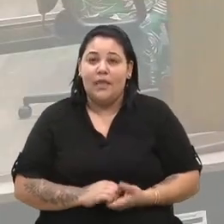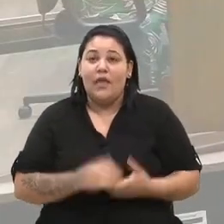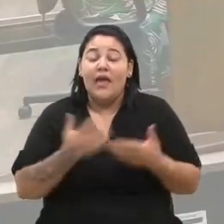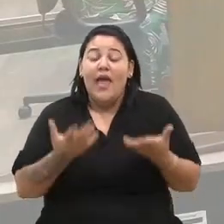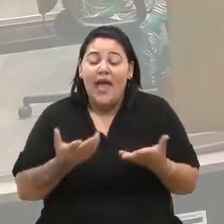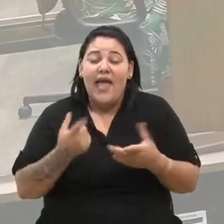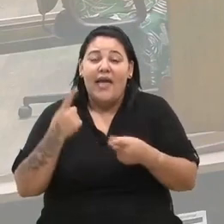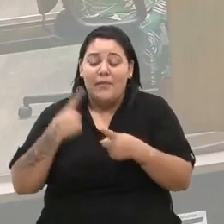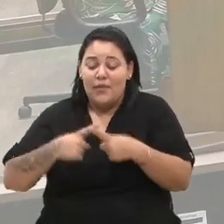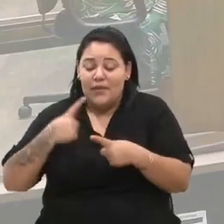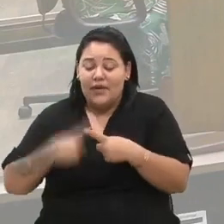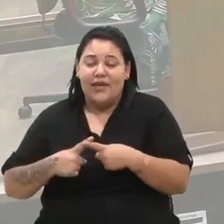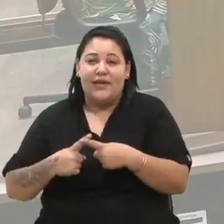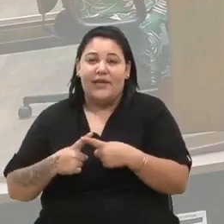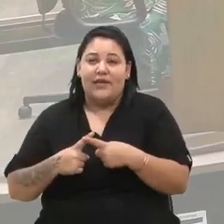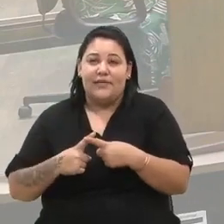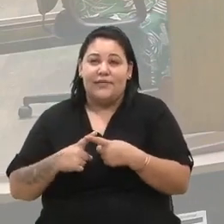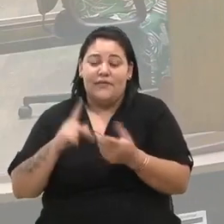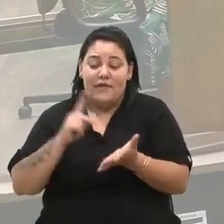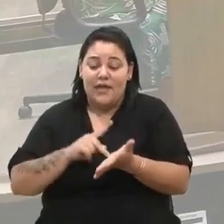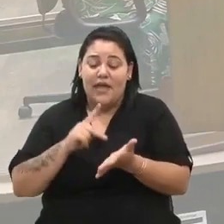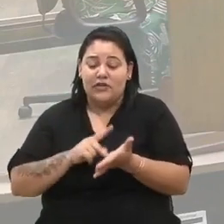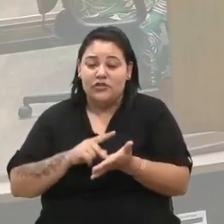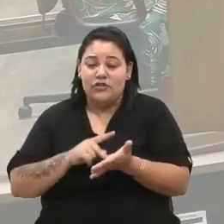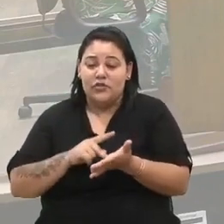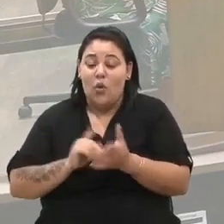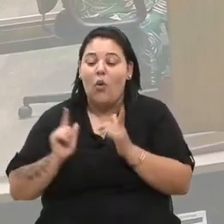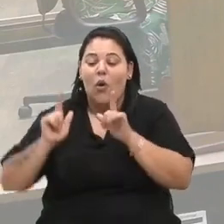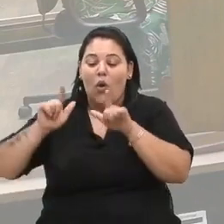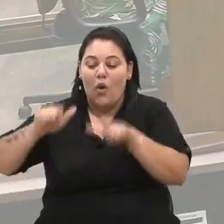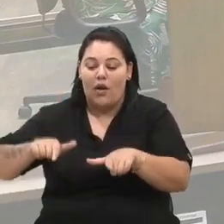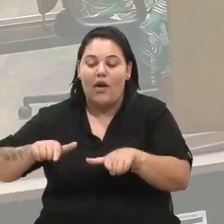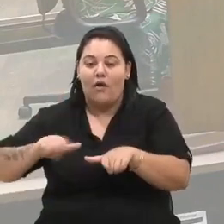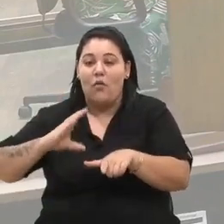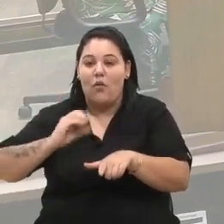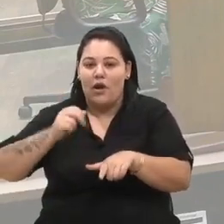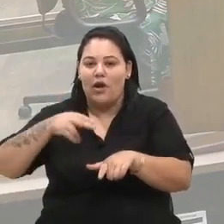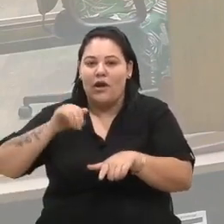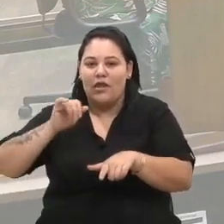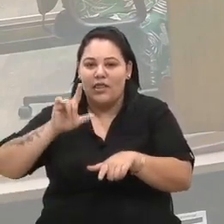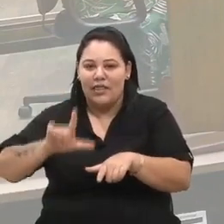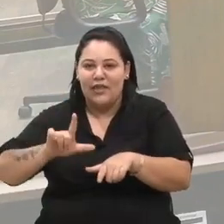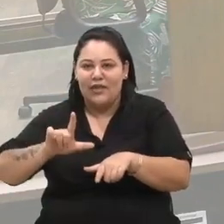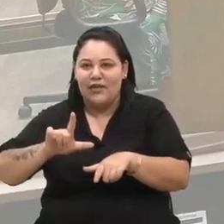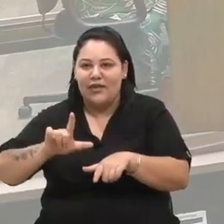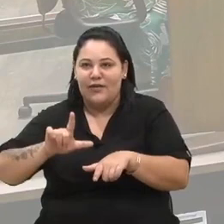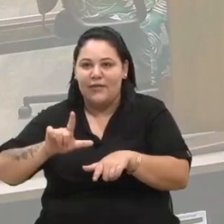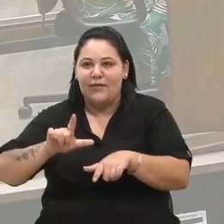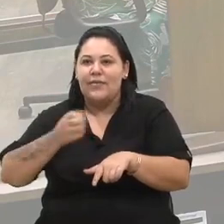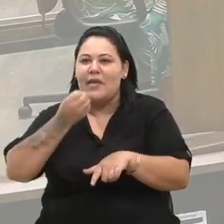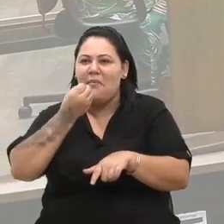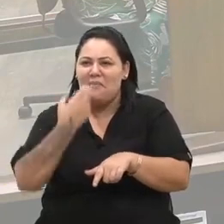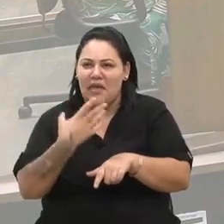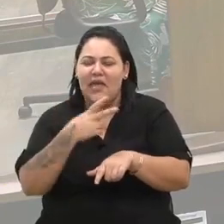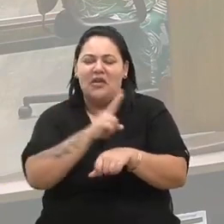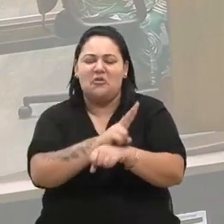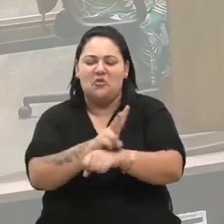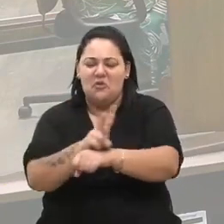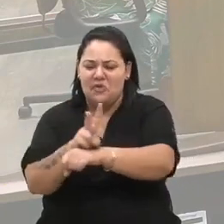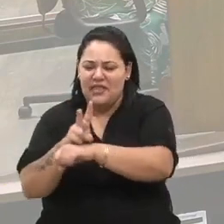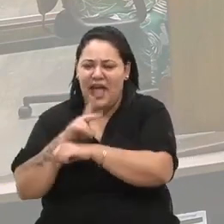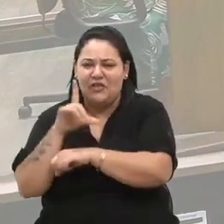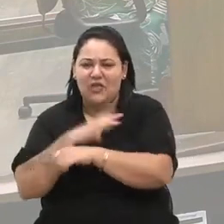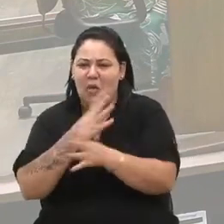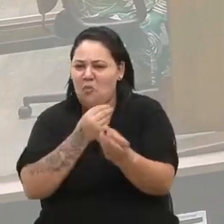canil realmente, eu fui lá e eu fiquei satisfeita. Ele está muito bem cuidado, com bastante